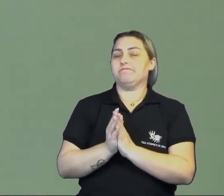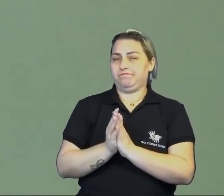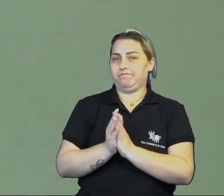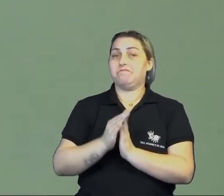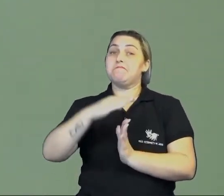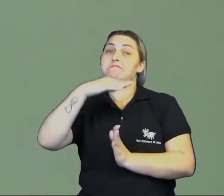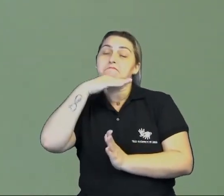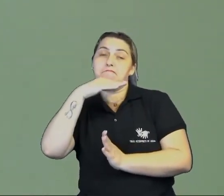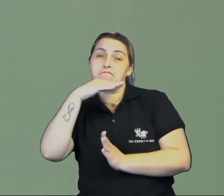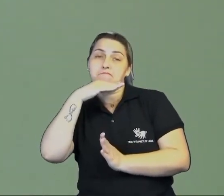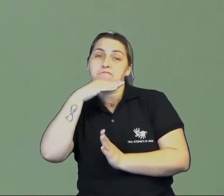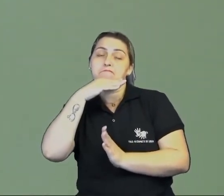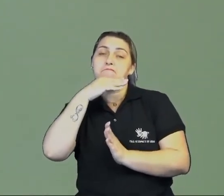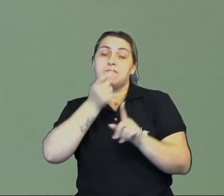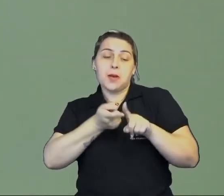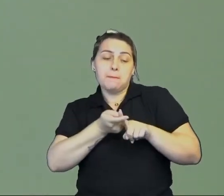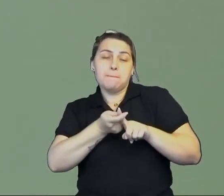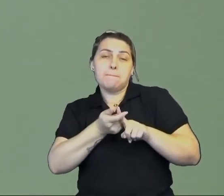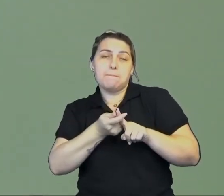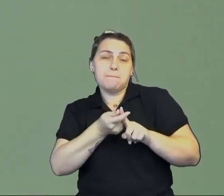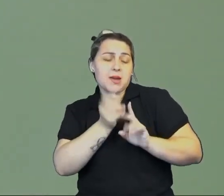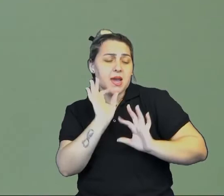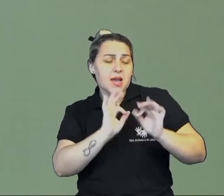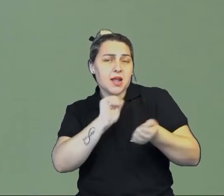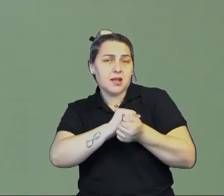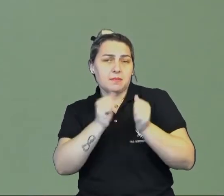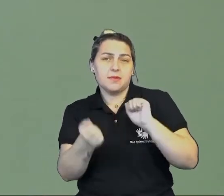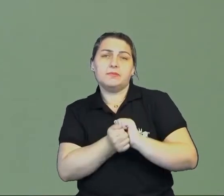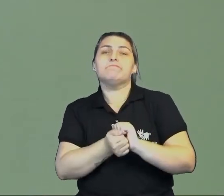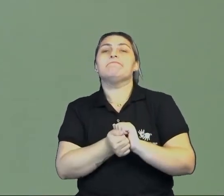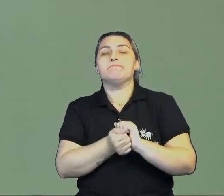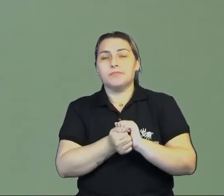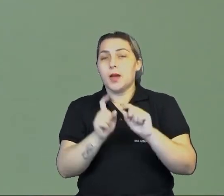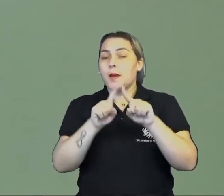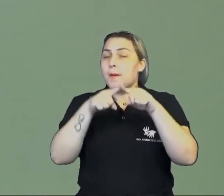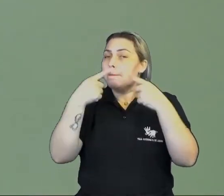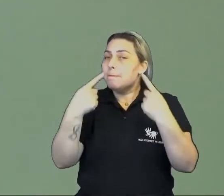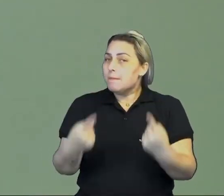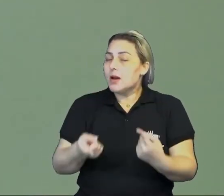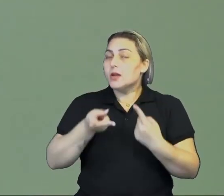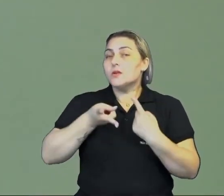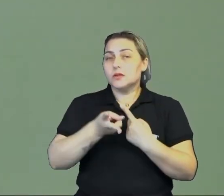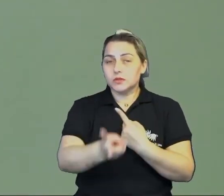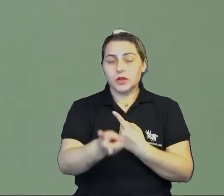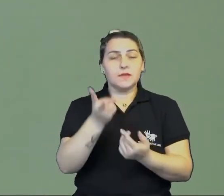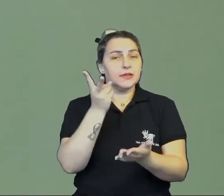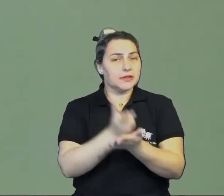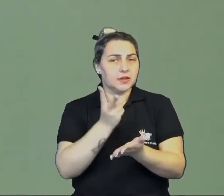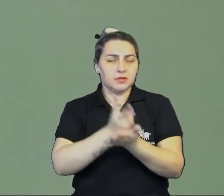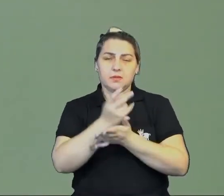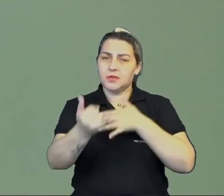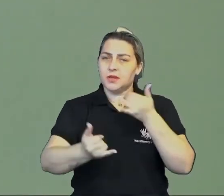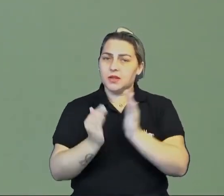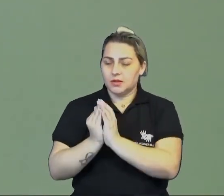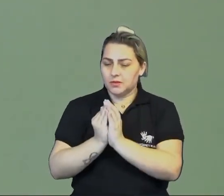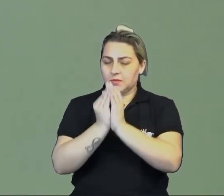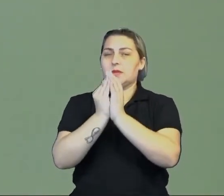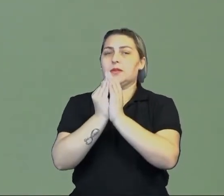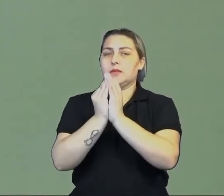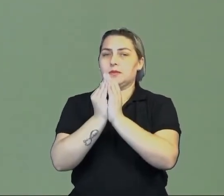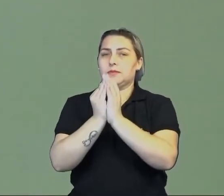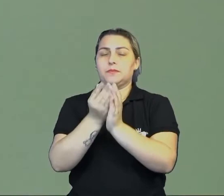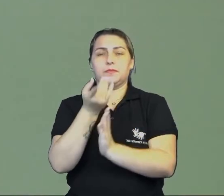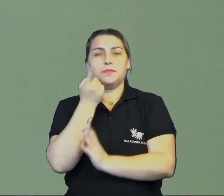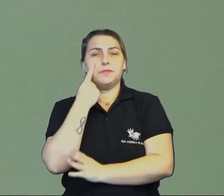milho, alguma coisa que ela construiu e adaptava? Provavelmente. Mas não continuava sendo a brincadeira de boneca.